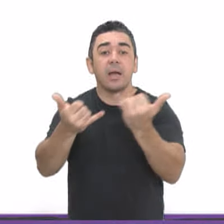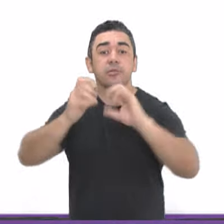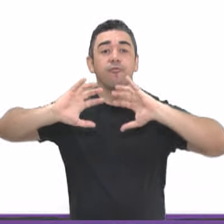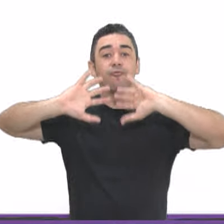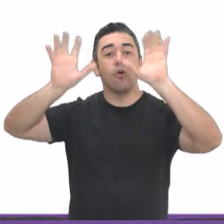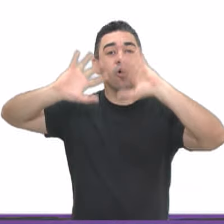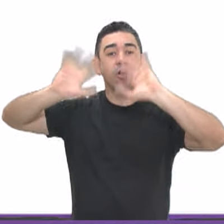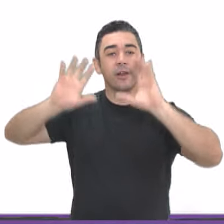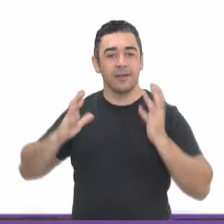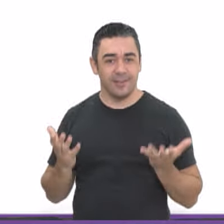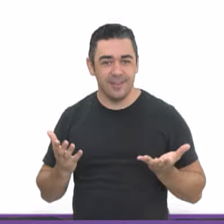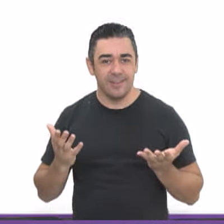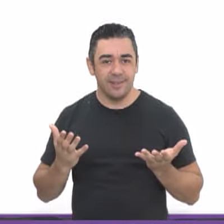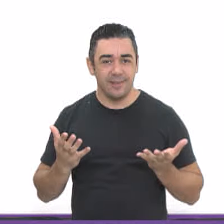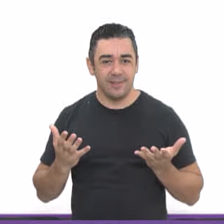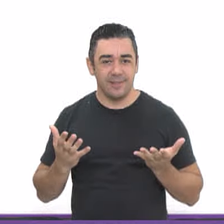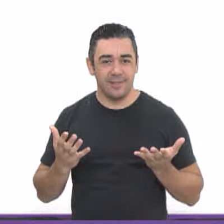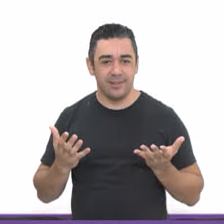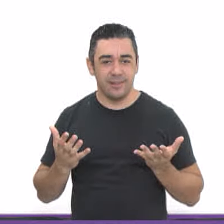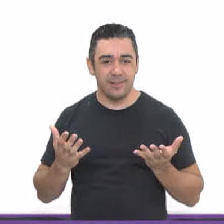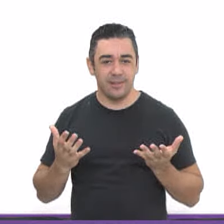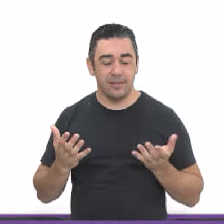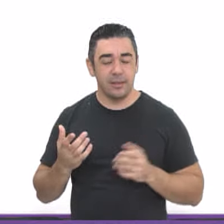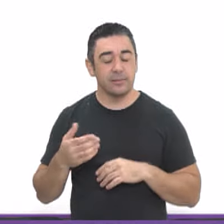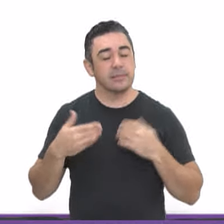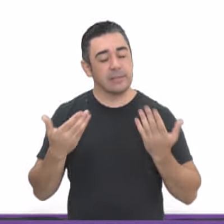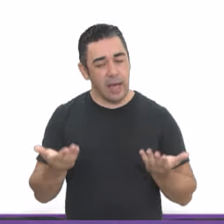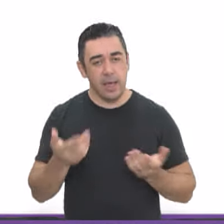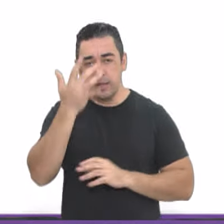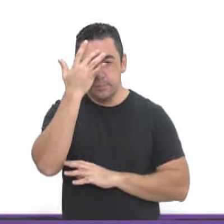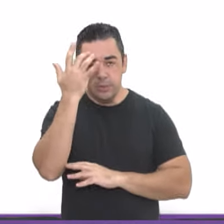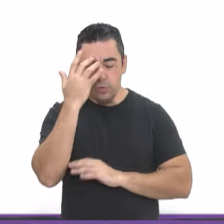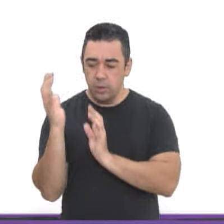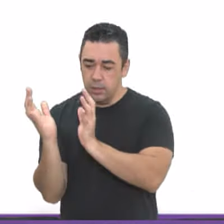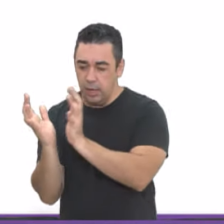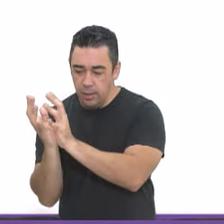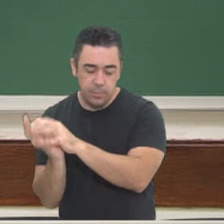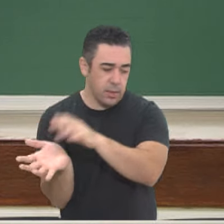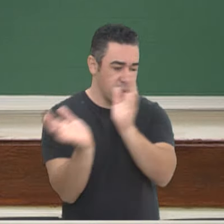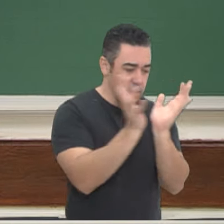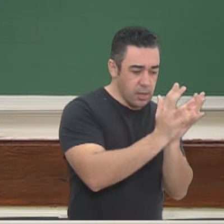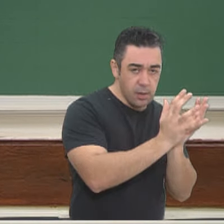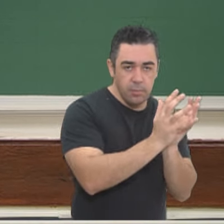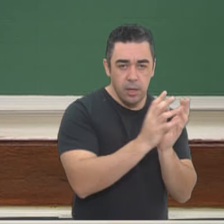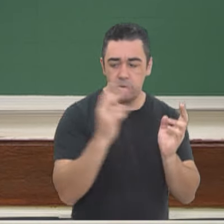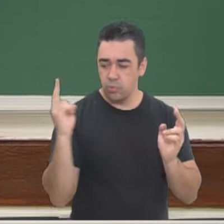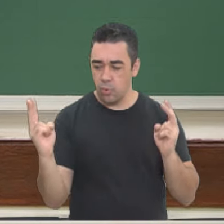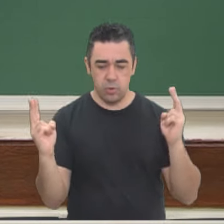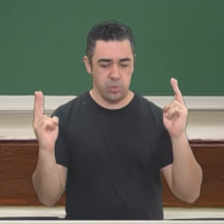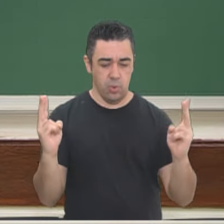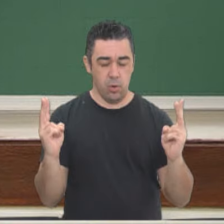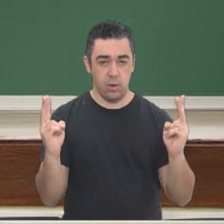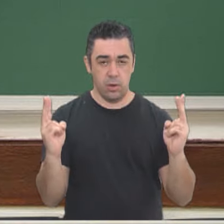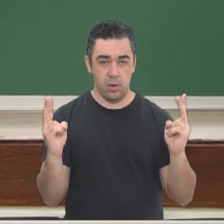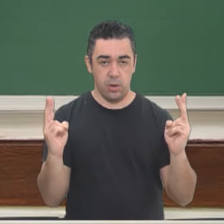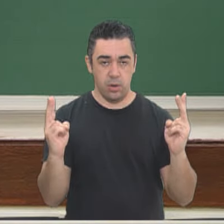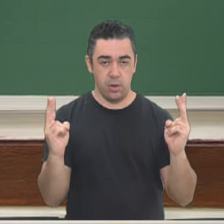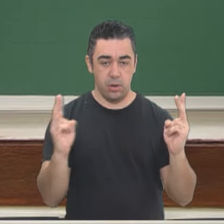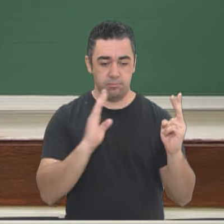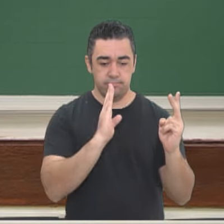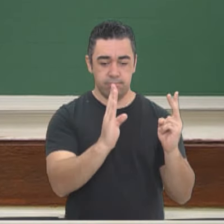tá? E aí os adversários, né, ficam um de cada lado, 2 de cada lado, né? E